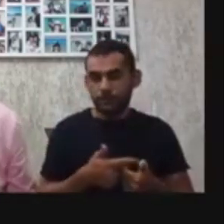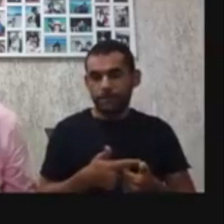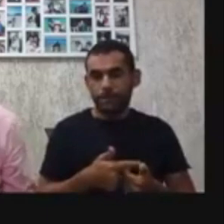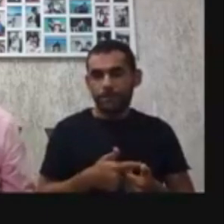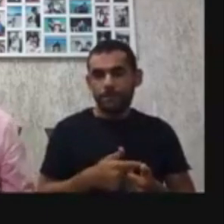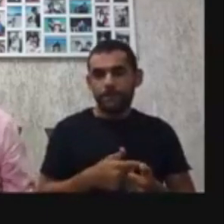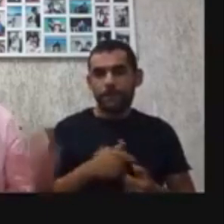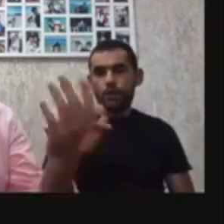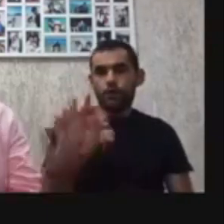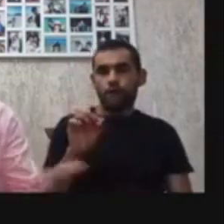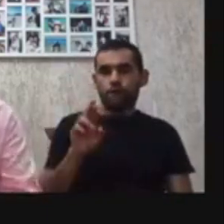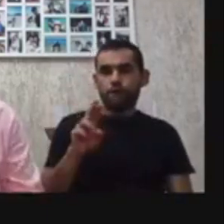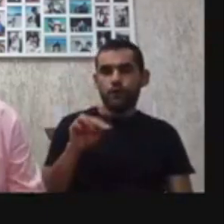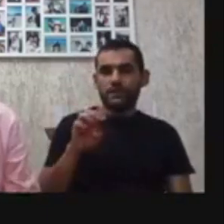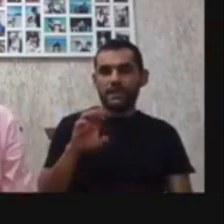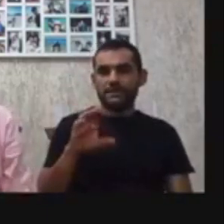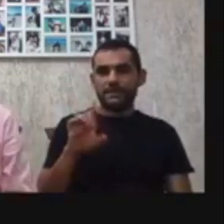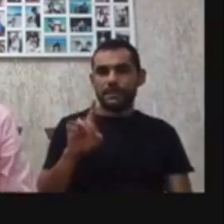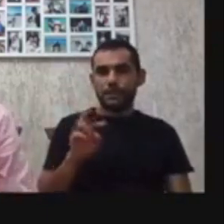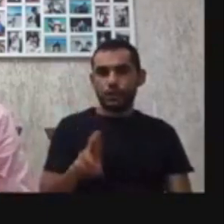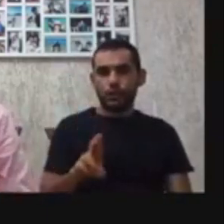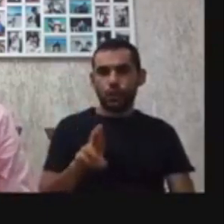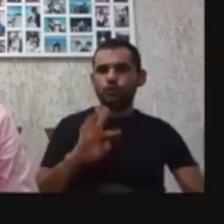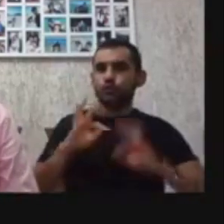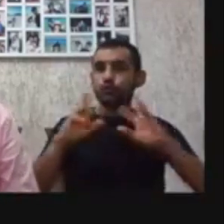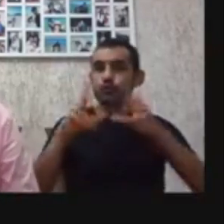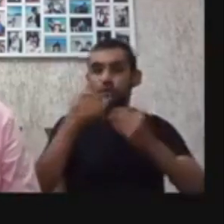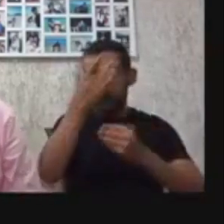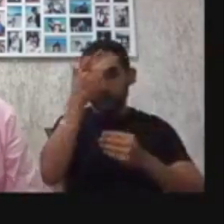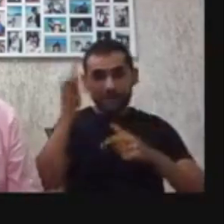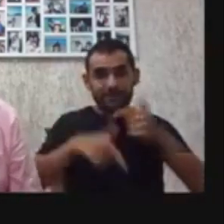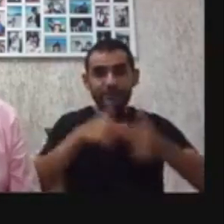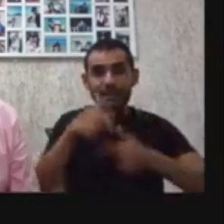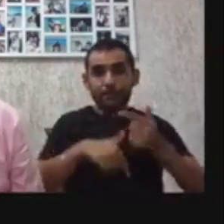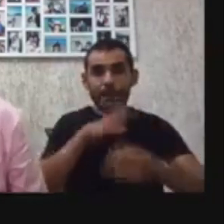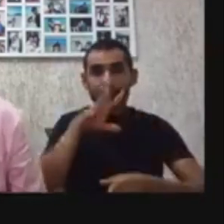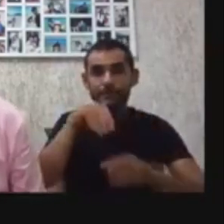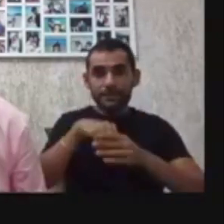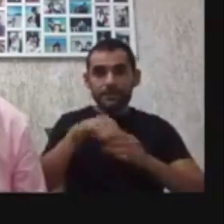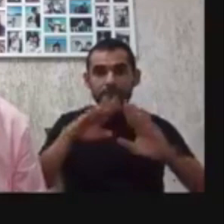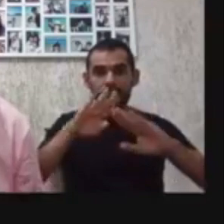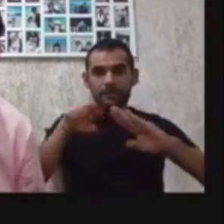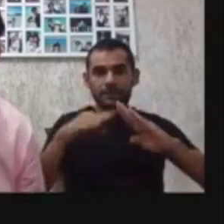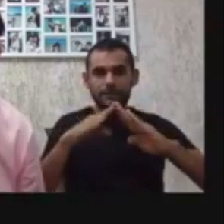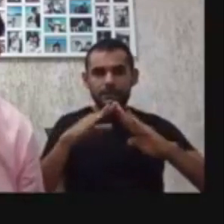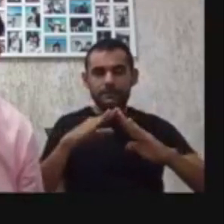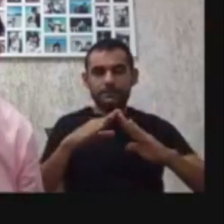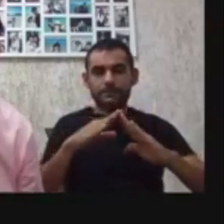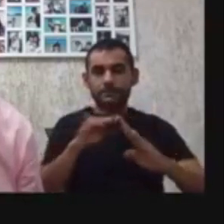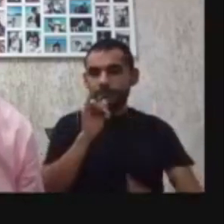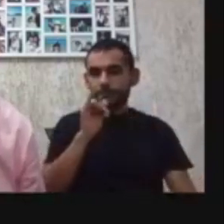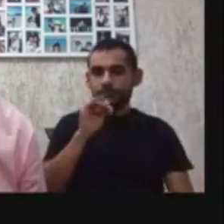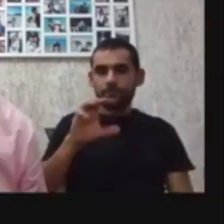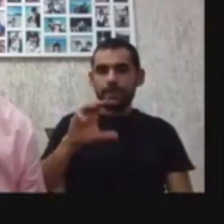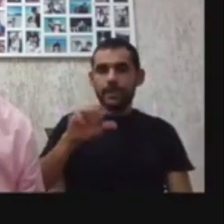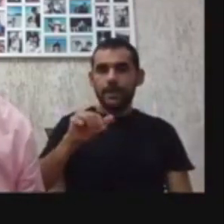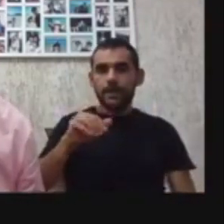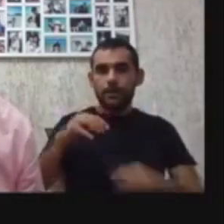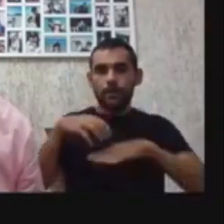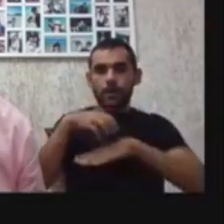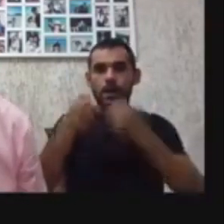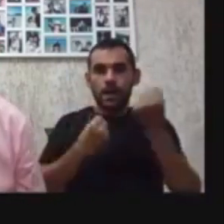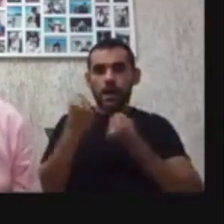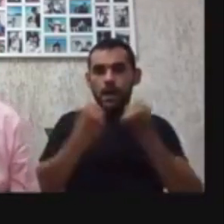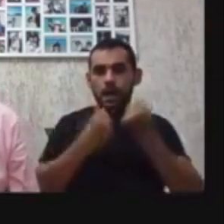dos fornecedores, de todos que fornecem ali para a casa de saúde. Quanto que você acha que custa aquele caminhão de oxigênio que vem toda